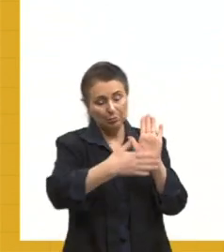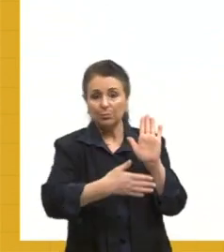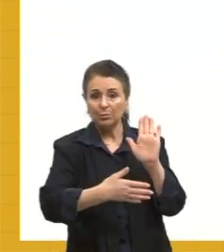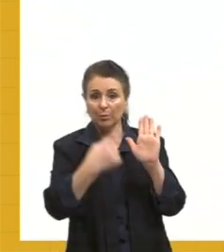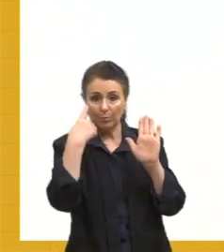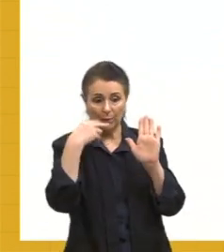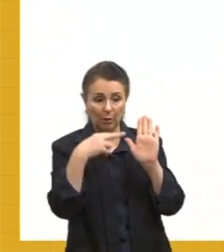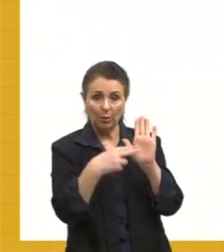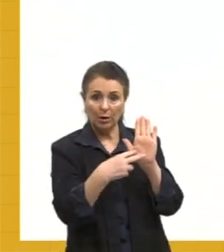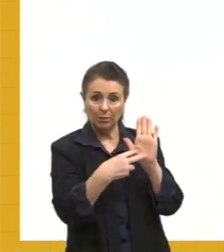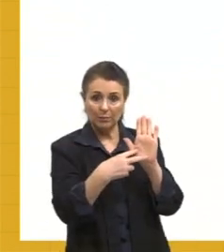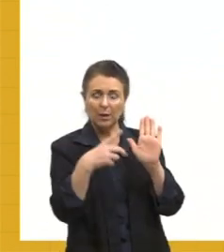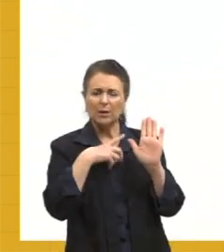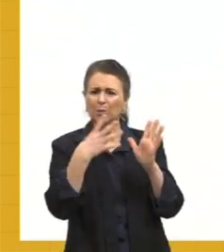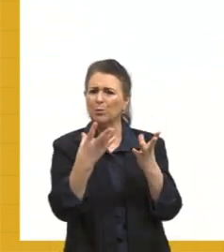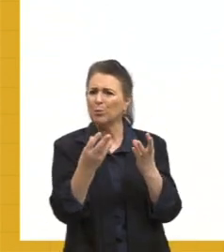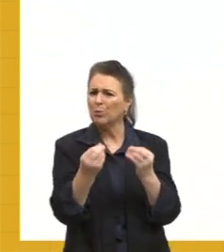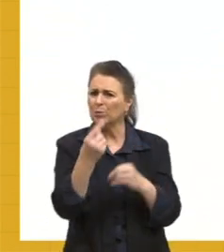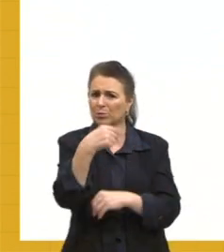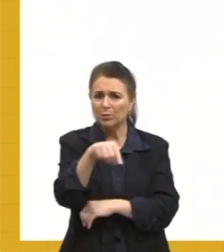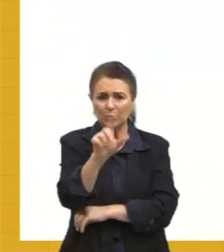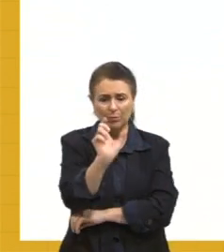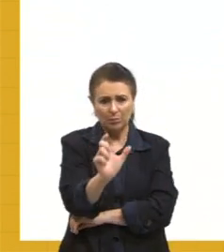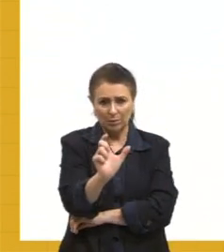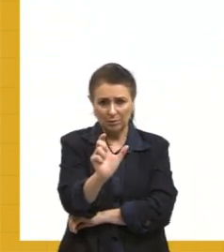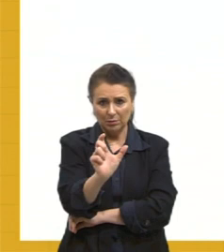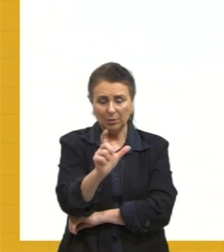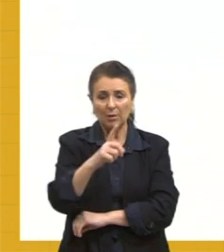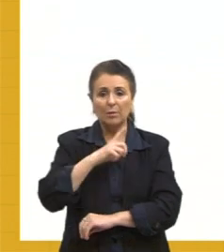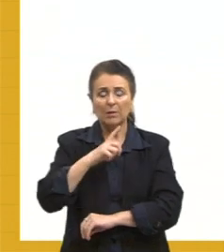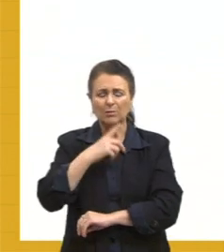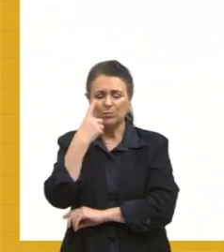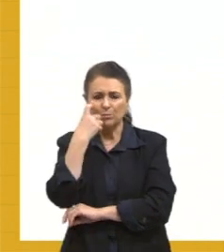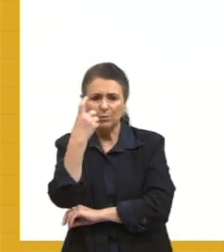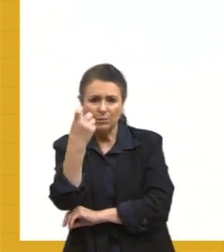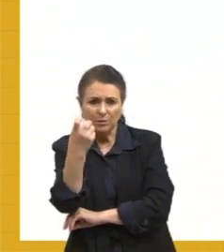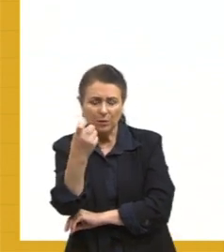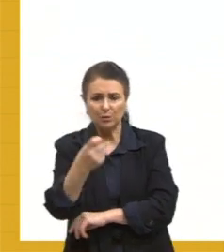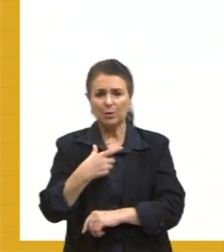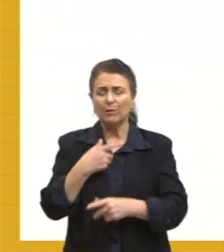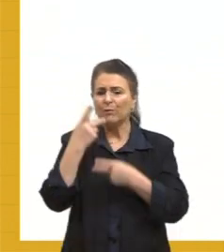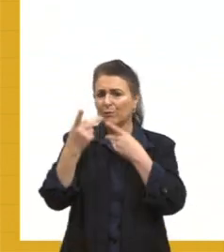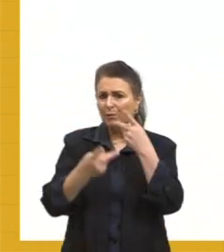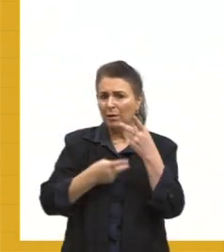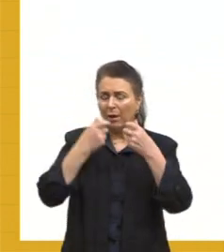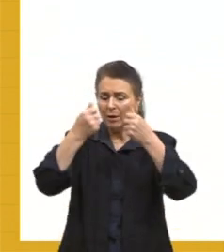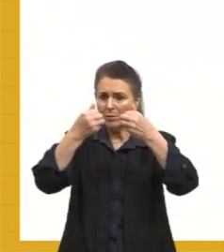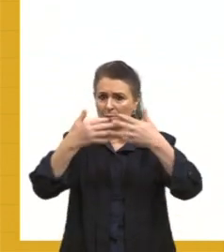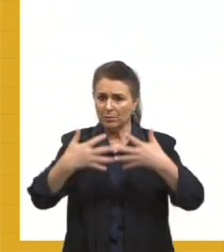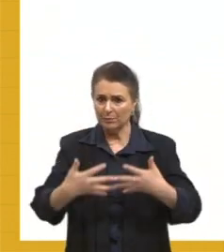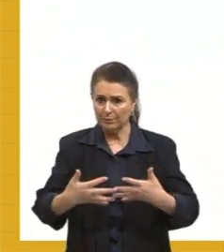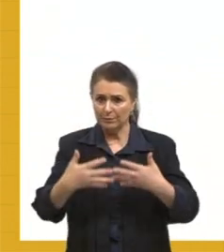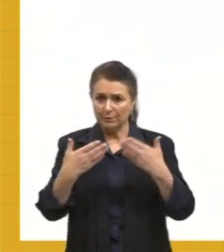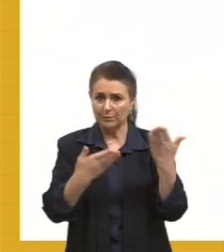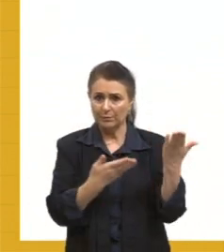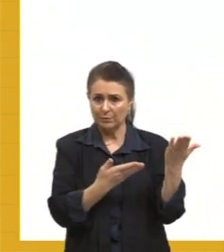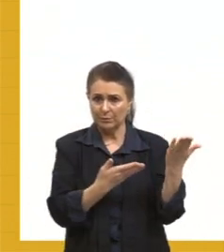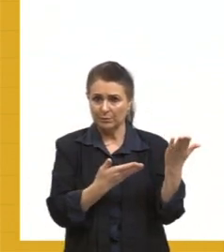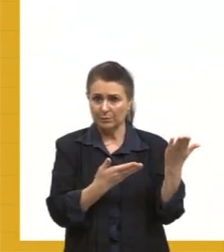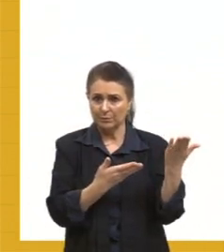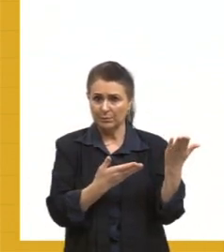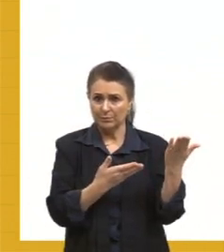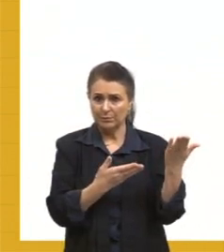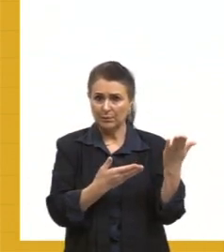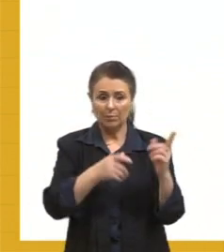tem muitas outras palavras não são só essas mas eu acho interessante a gente comentar Olha só banana que